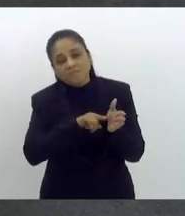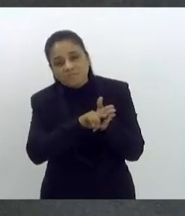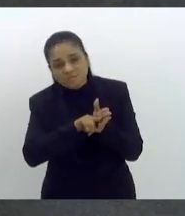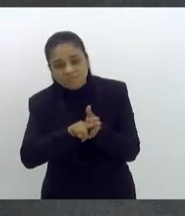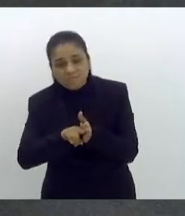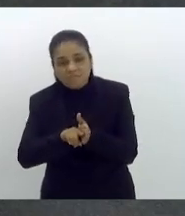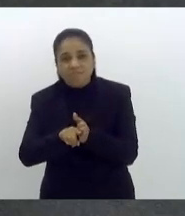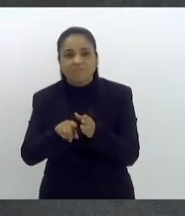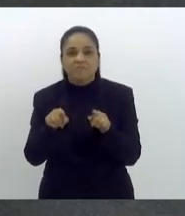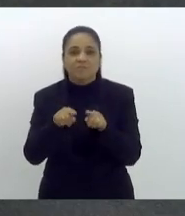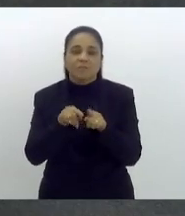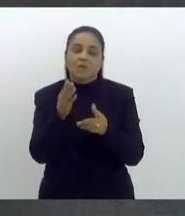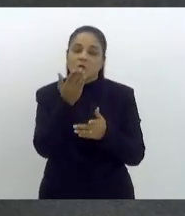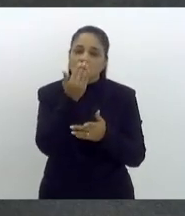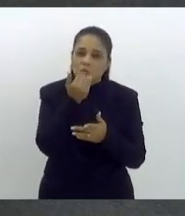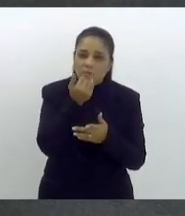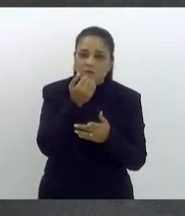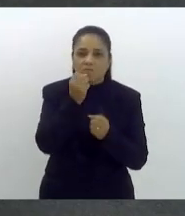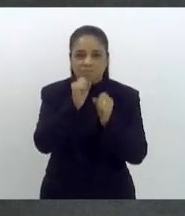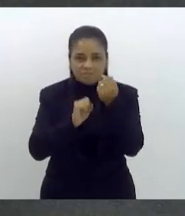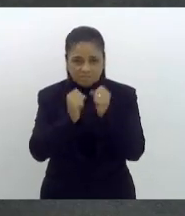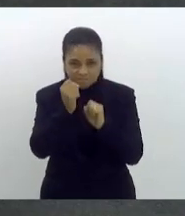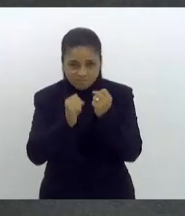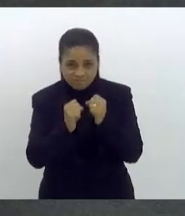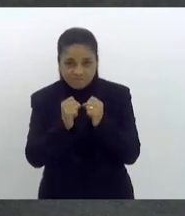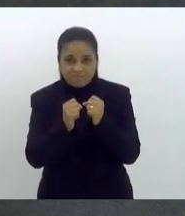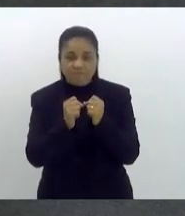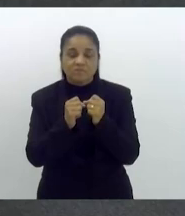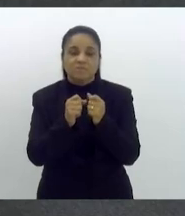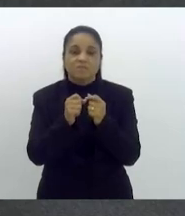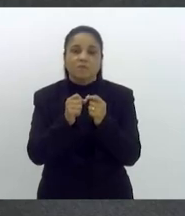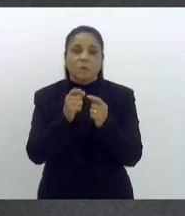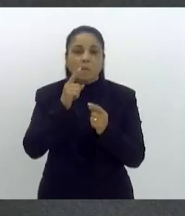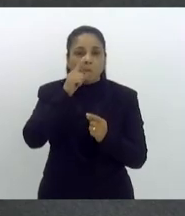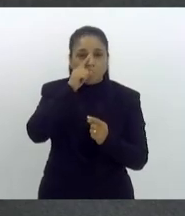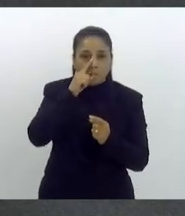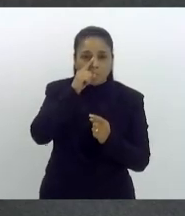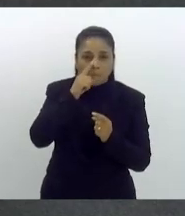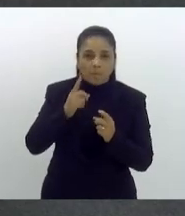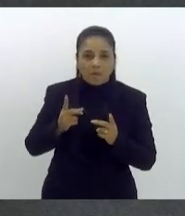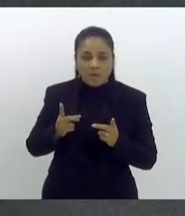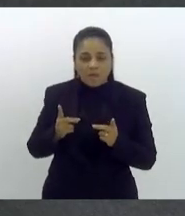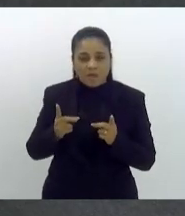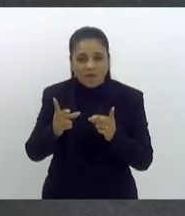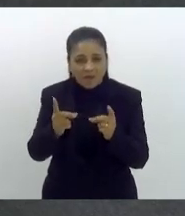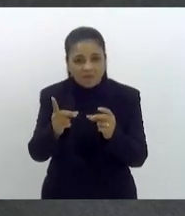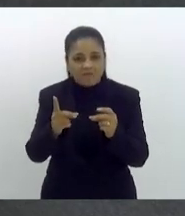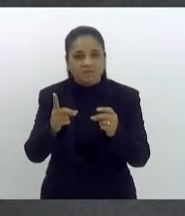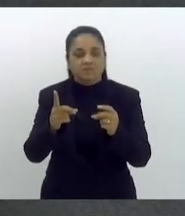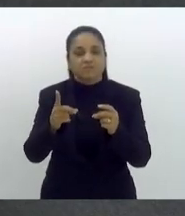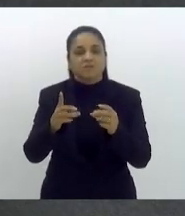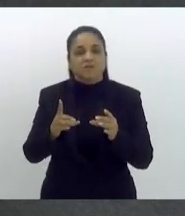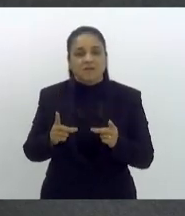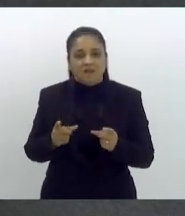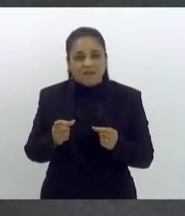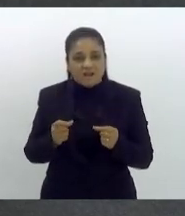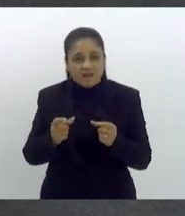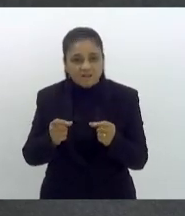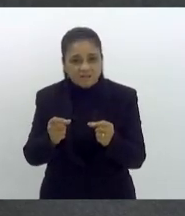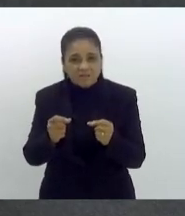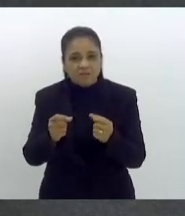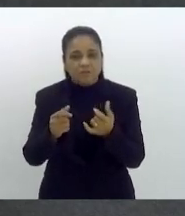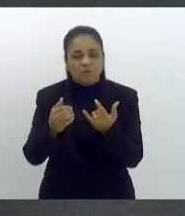aumenta significativamente significativamente o risco de câncer colorretal nos homens e pode levar doenças cardíacas